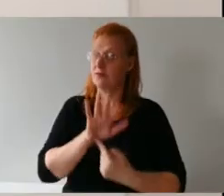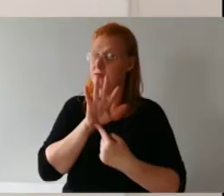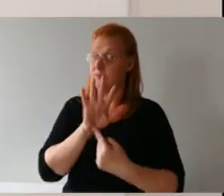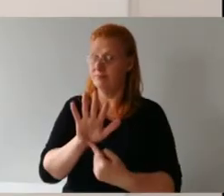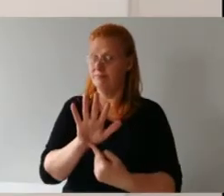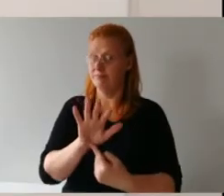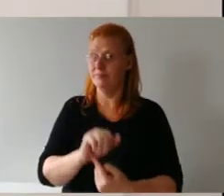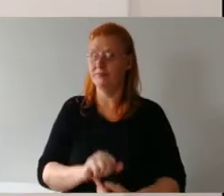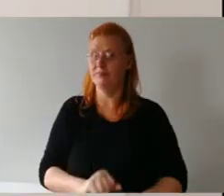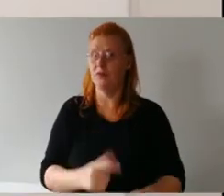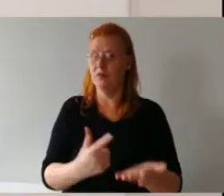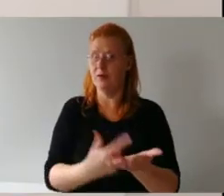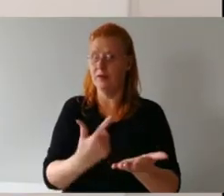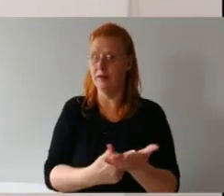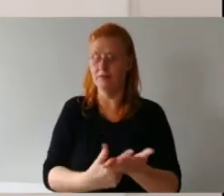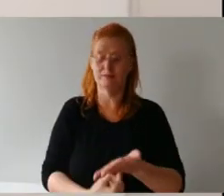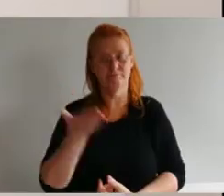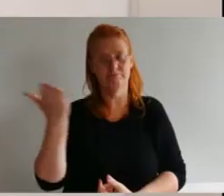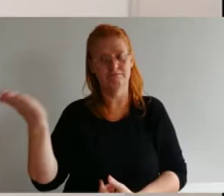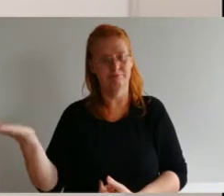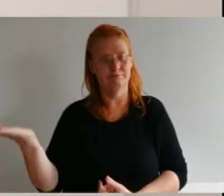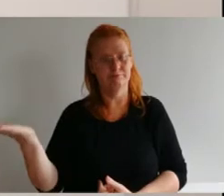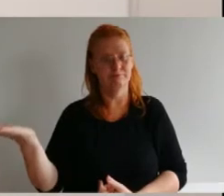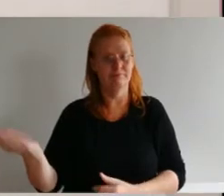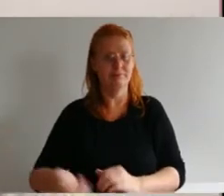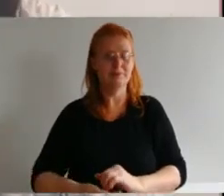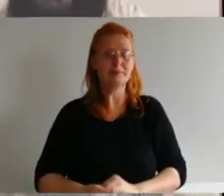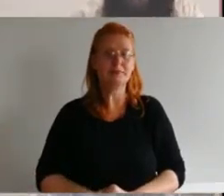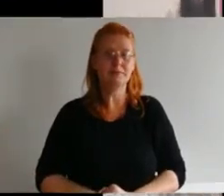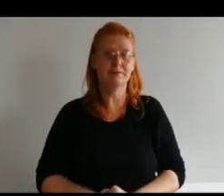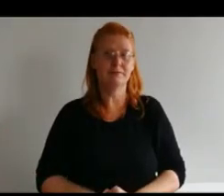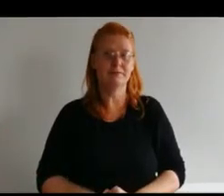vou apresentar para vocês o livro 1000 Platôs,